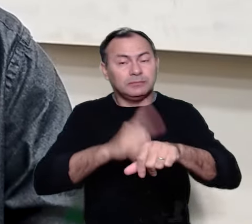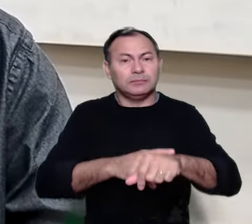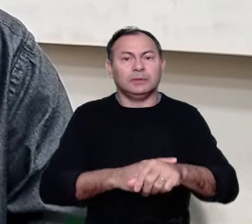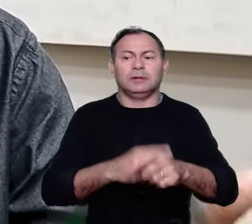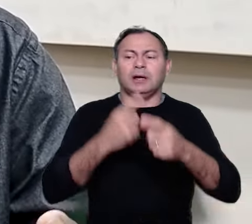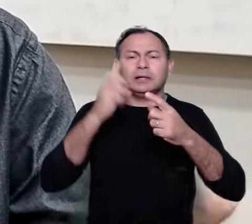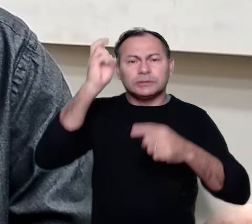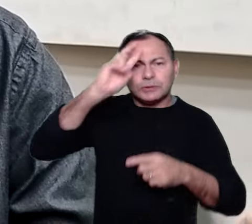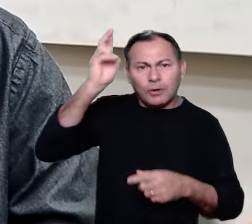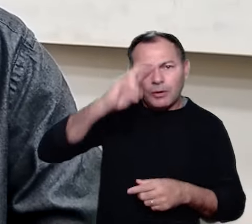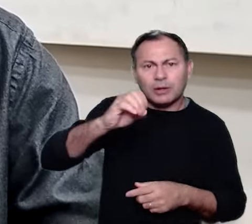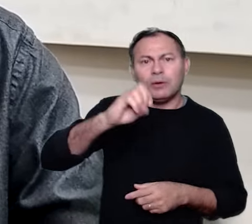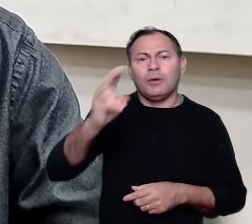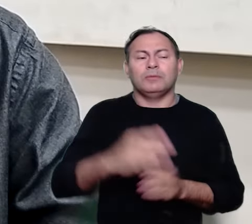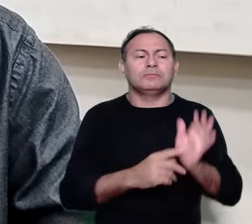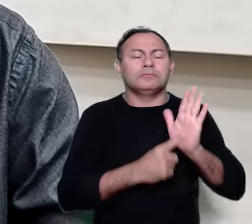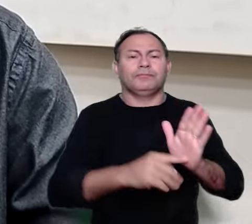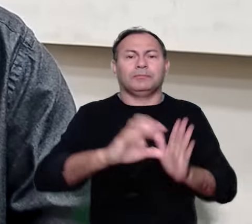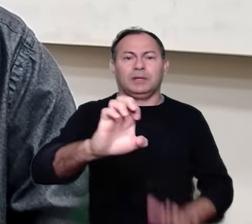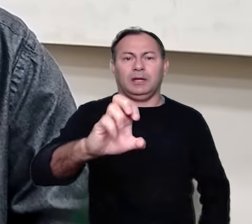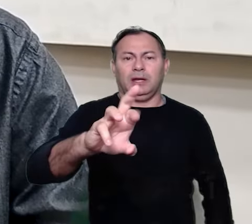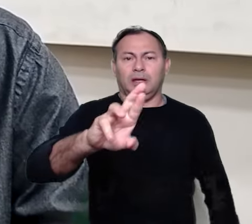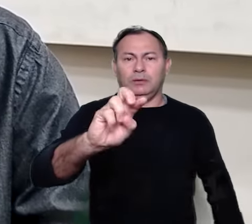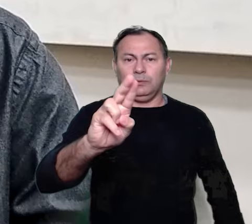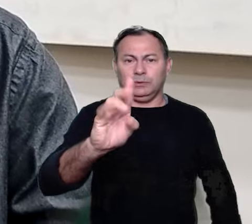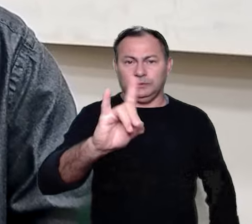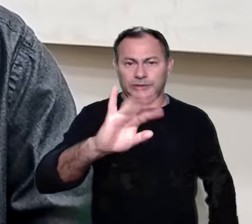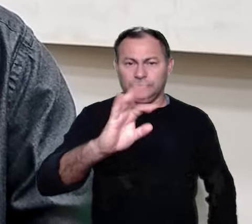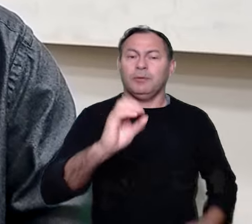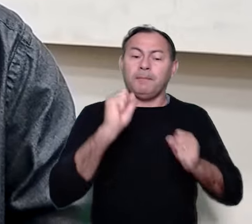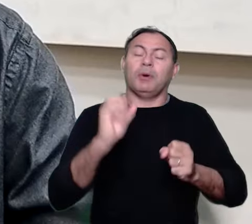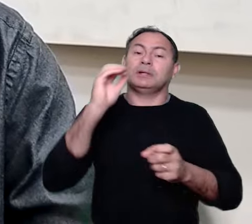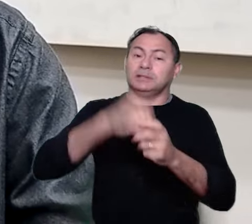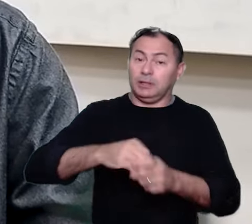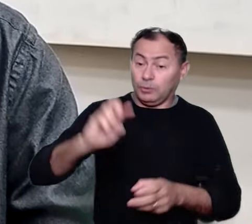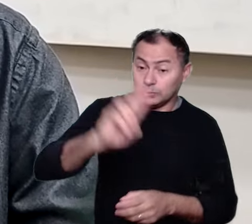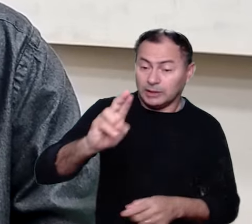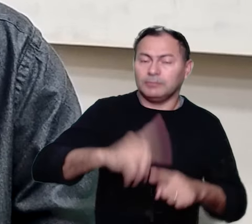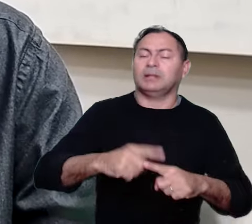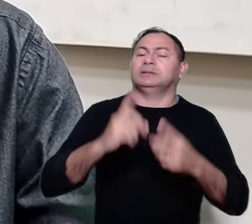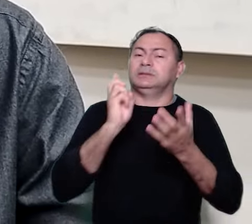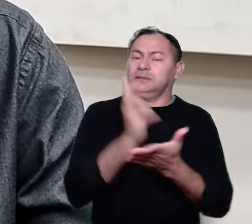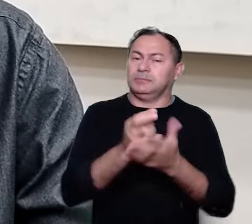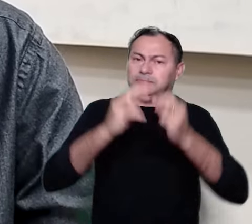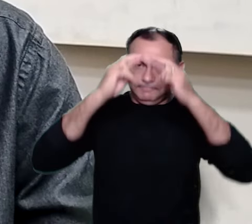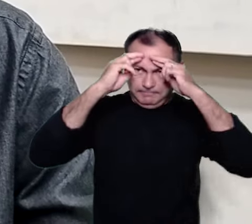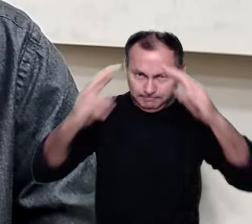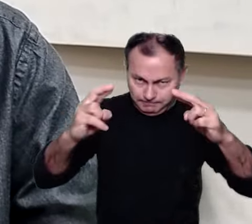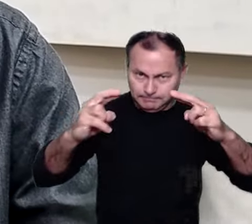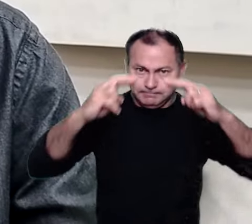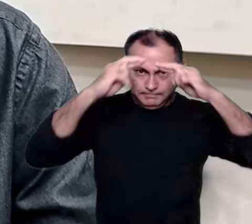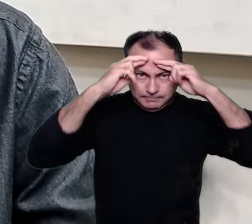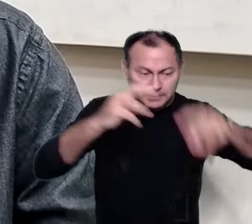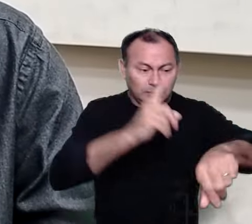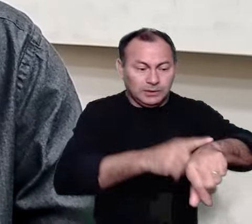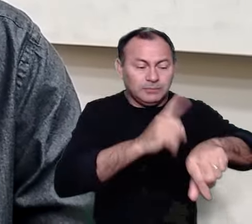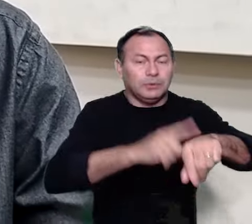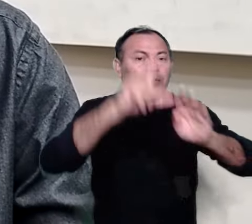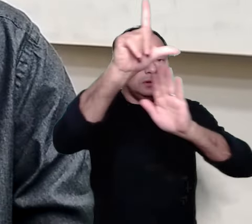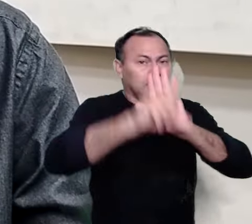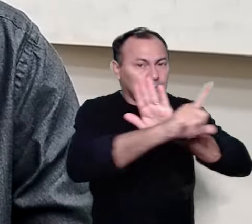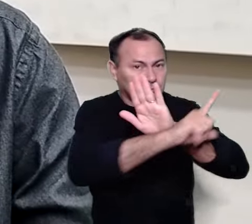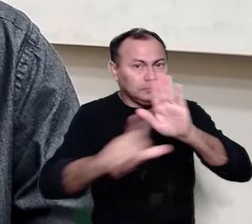esporadicamente, o repertório histórico ou erudito pode ser inserido, mas sempre com prudência,